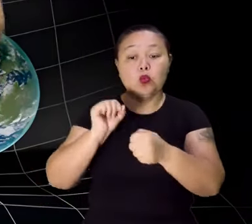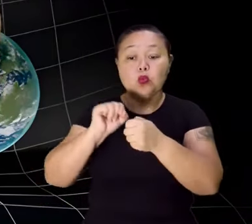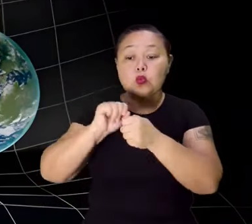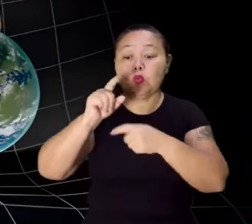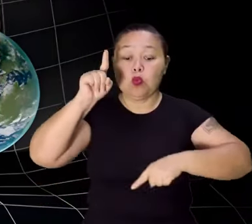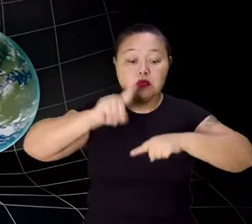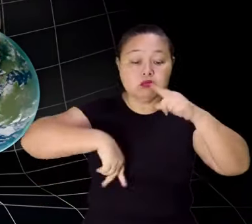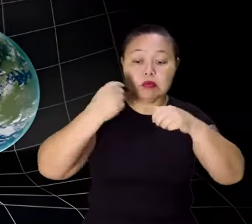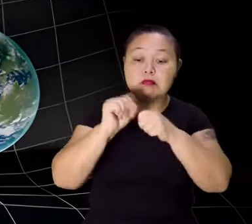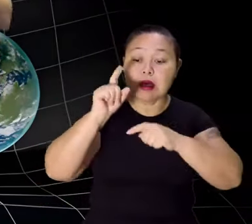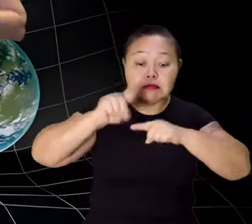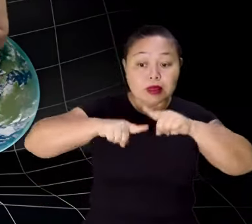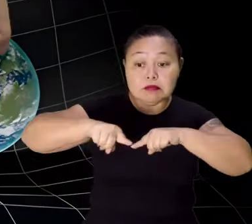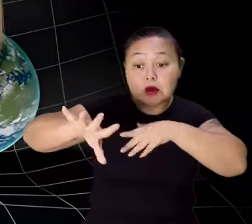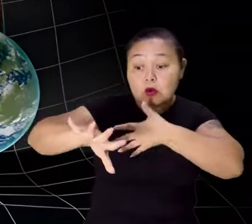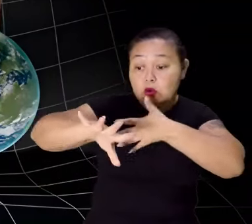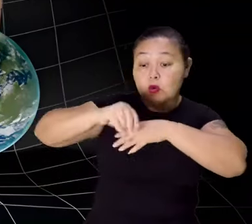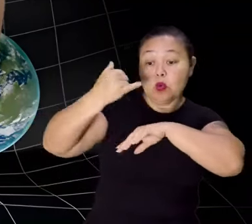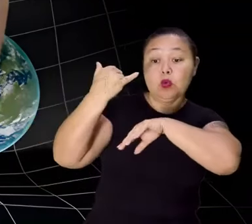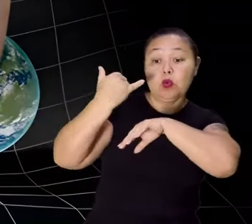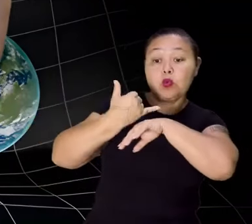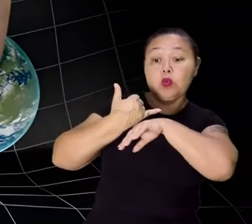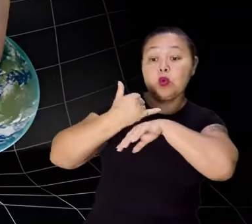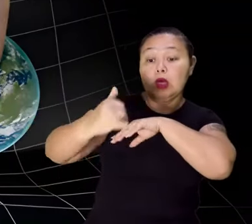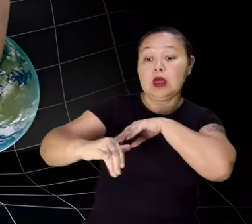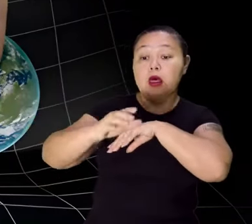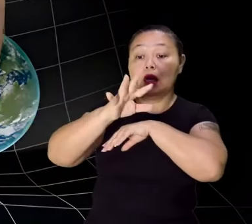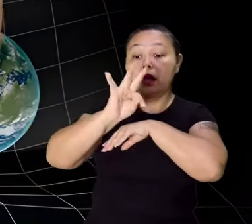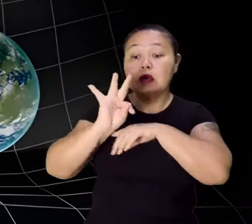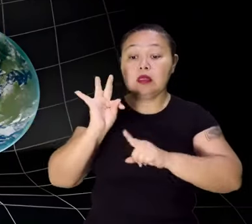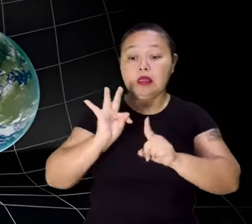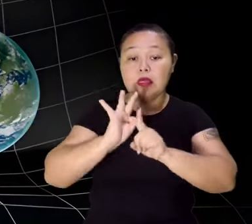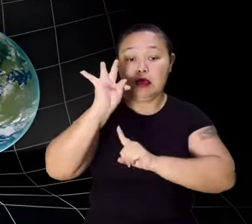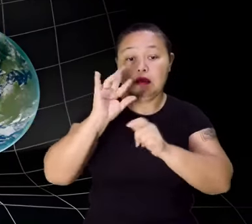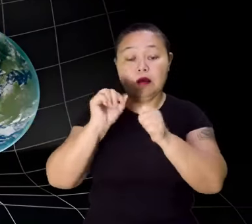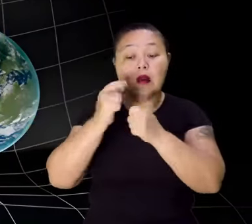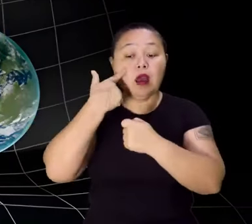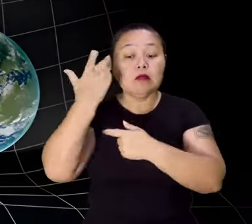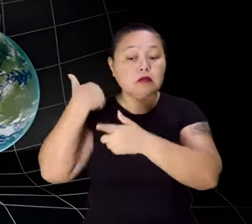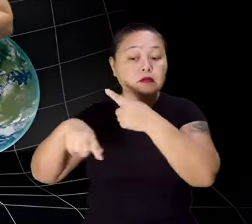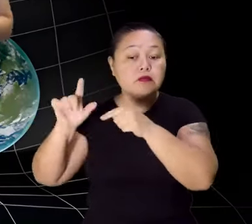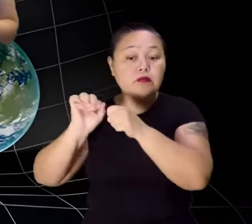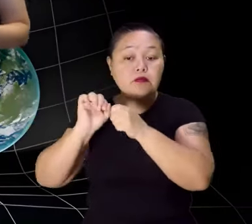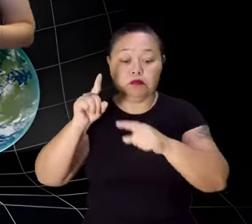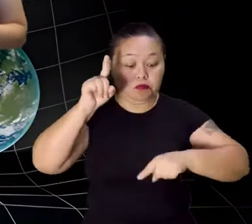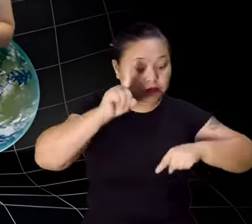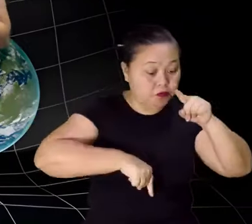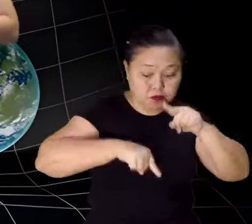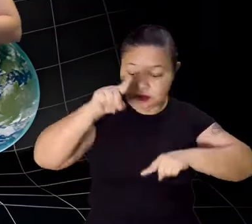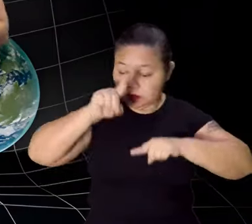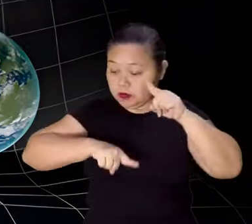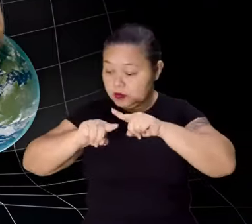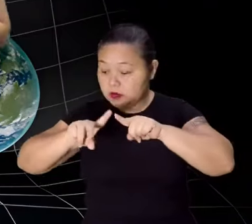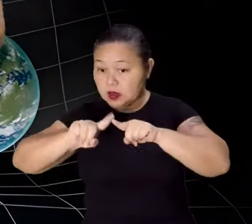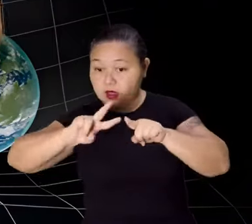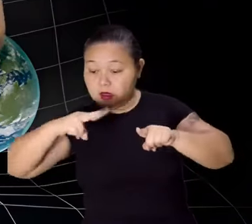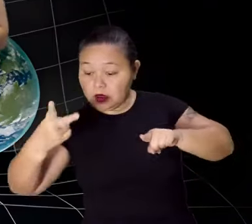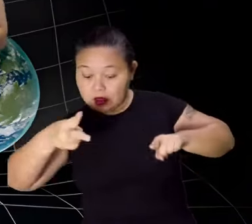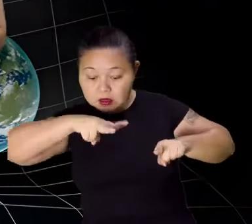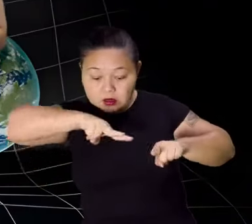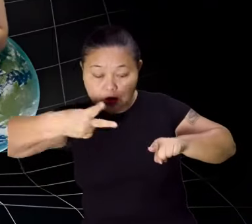sólido ou com o material quando ele recebe energia térmica, né? Isso é é calor. vimos lá na nossa aula que quando dois corpos transferem